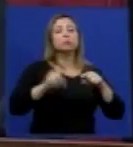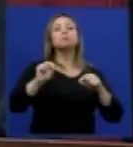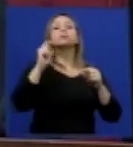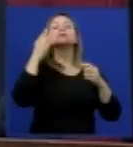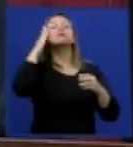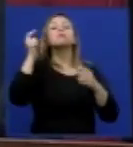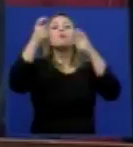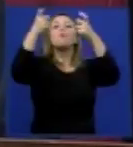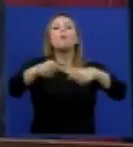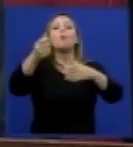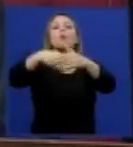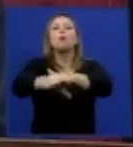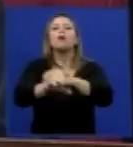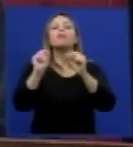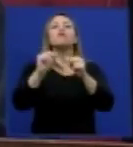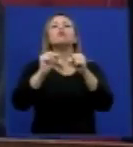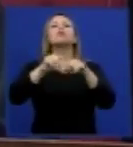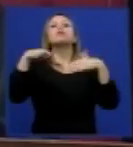importados.